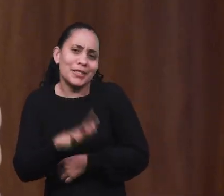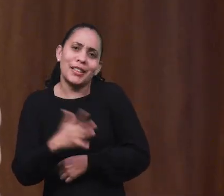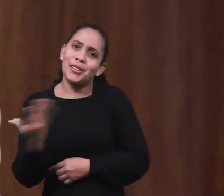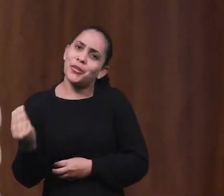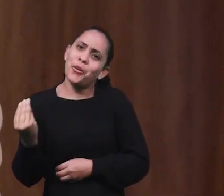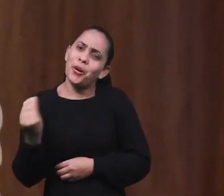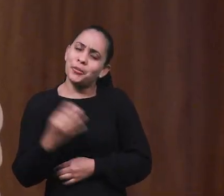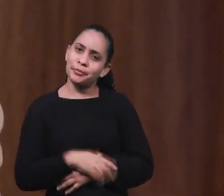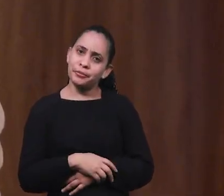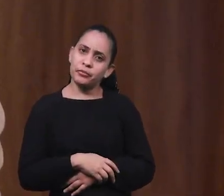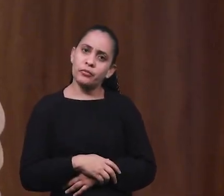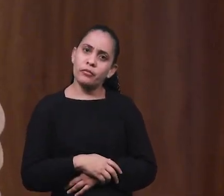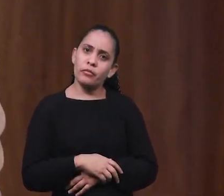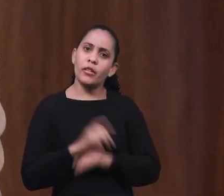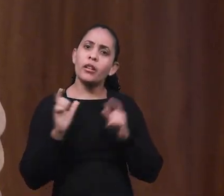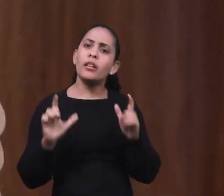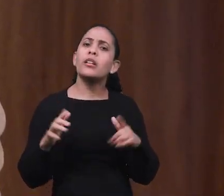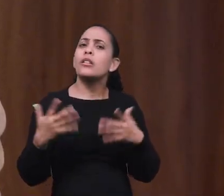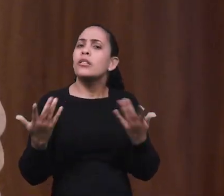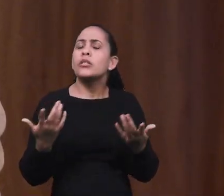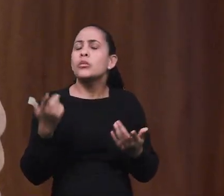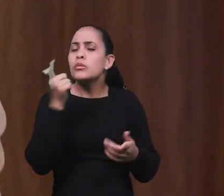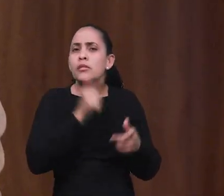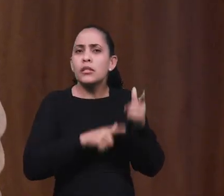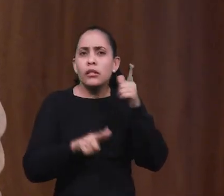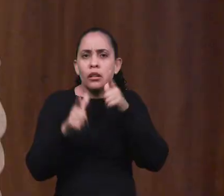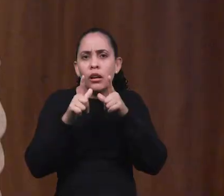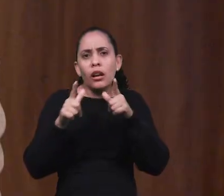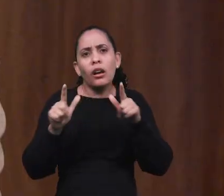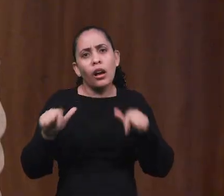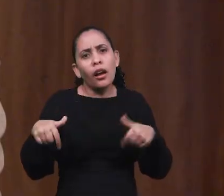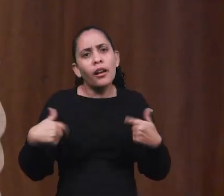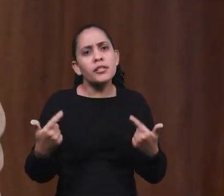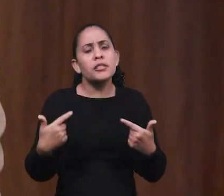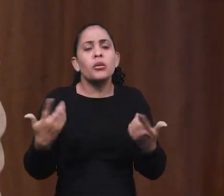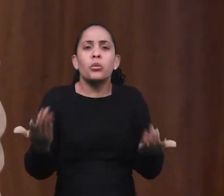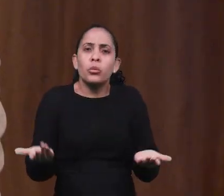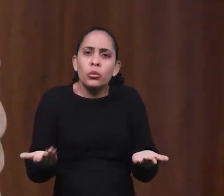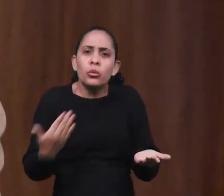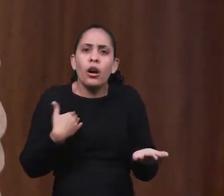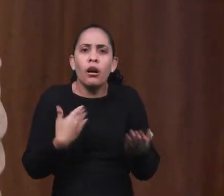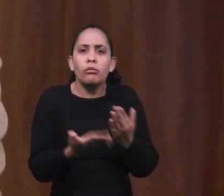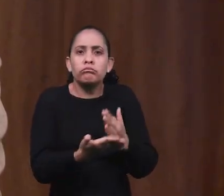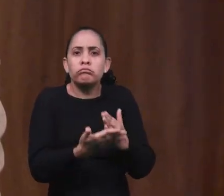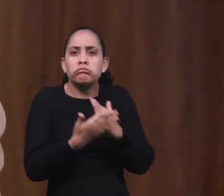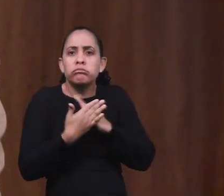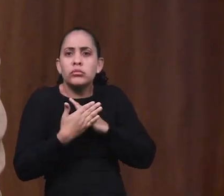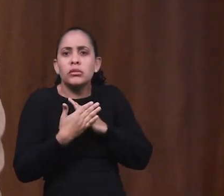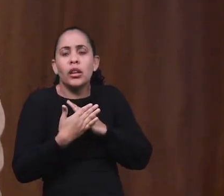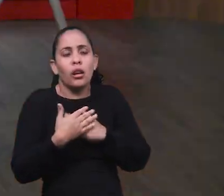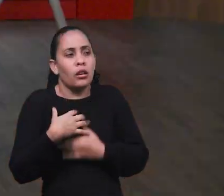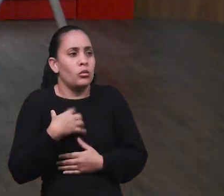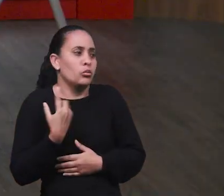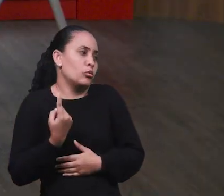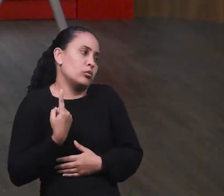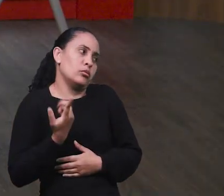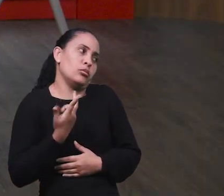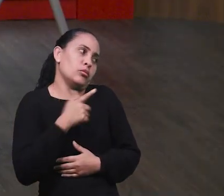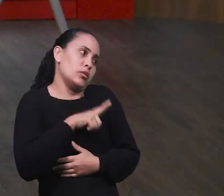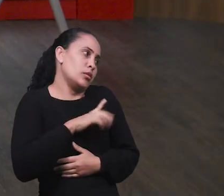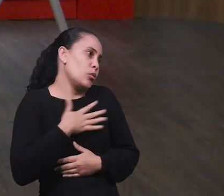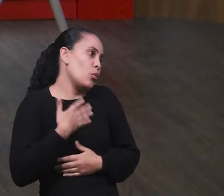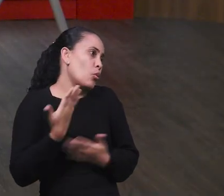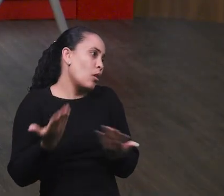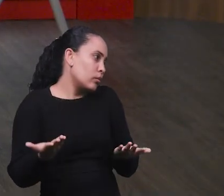sei como. E onde que eu posso buscar essas informações? De que maneira que eu posso desenvolver isso? Quem que vai me ajudar? Porque sozinho eu não